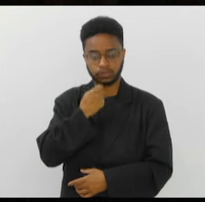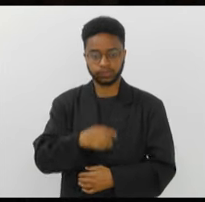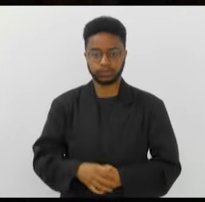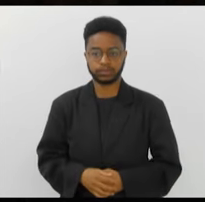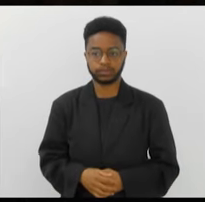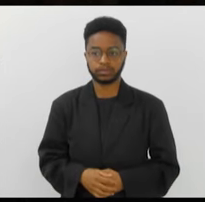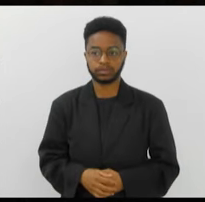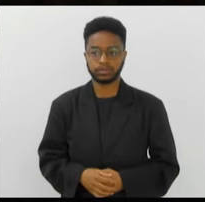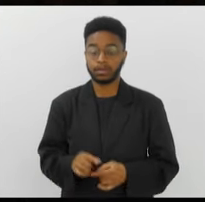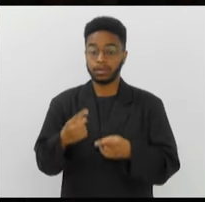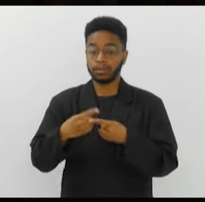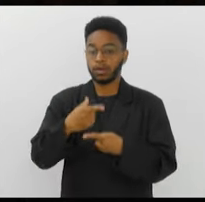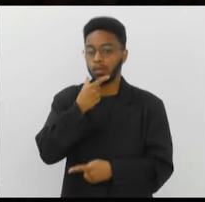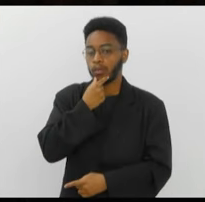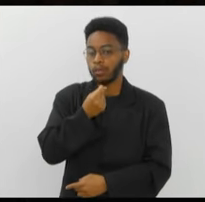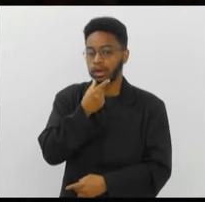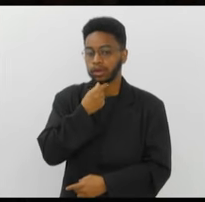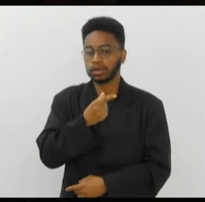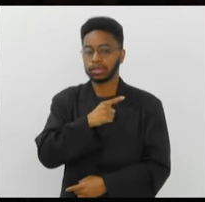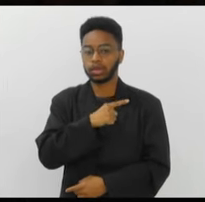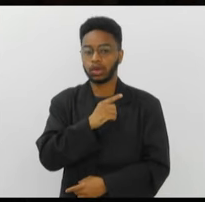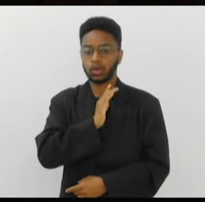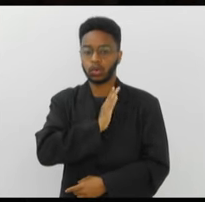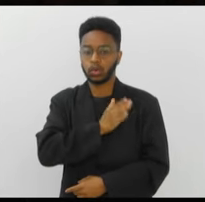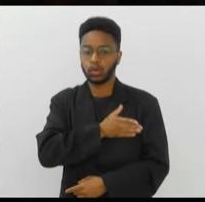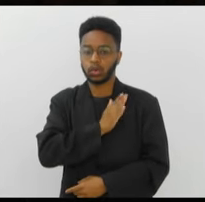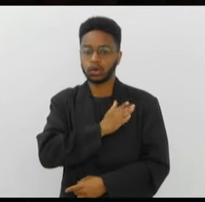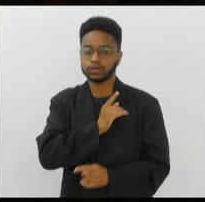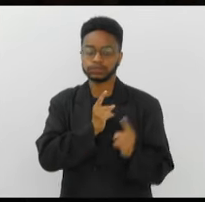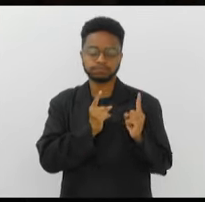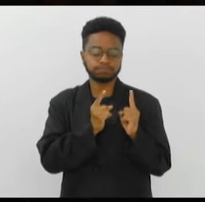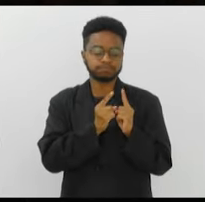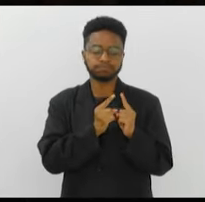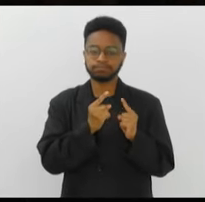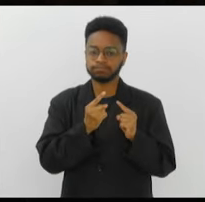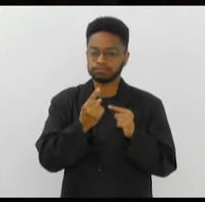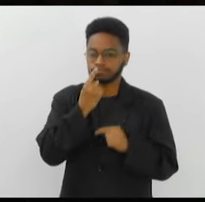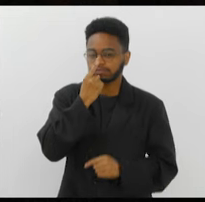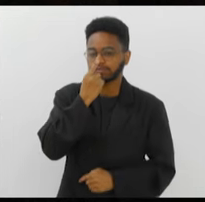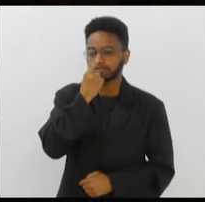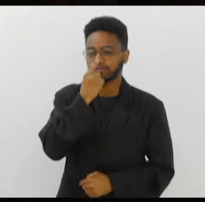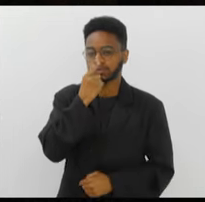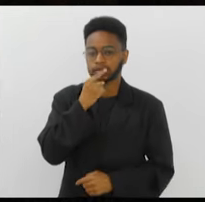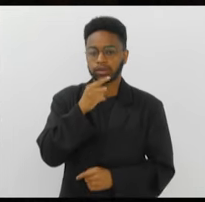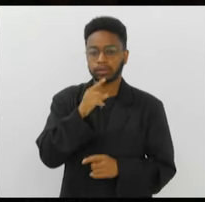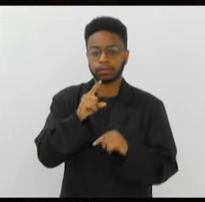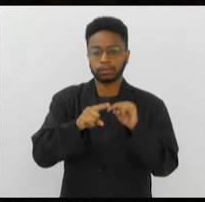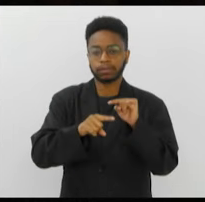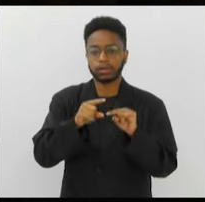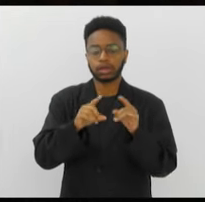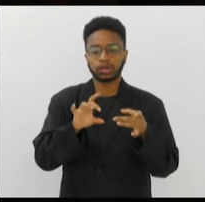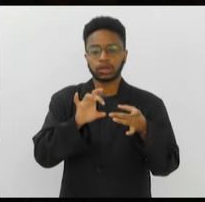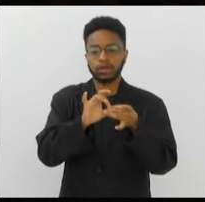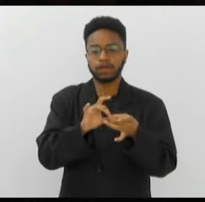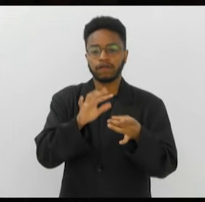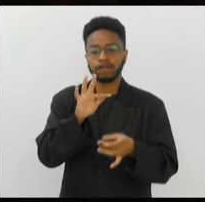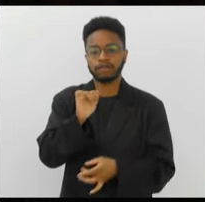Aquele menino do coração mais íntimo das profundezas fálicas do prefeito Eduardo